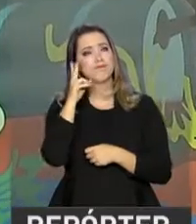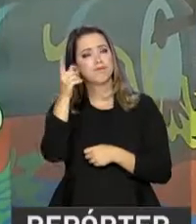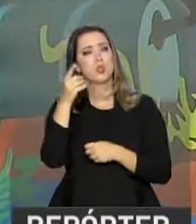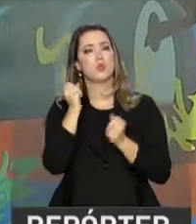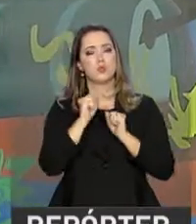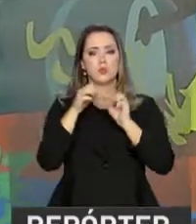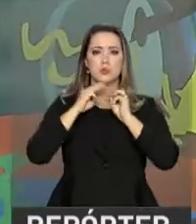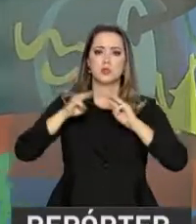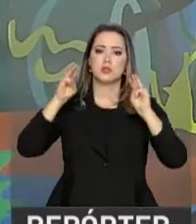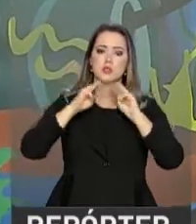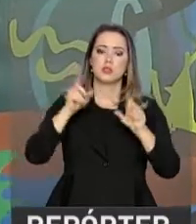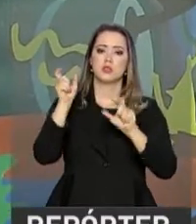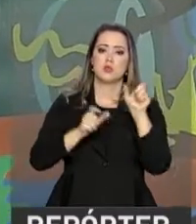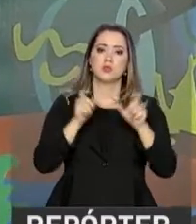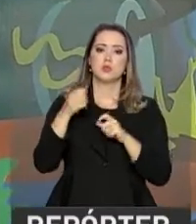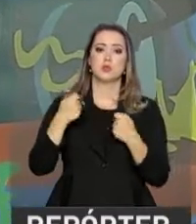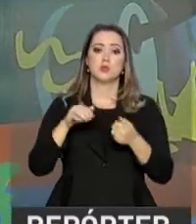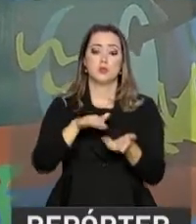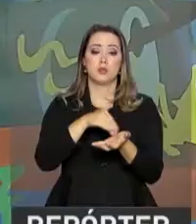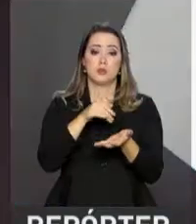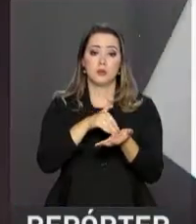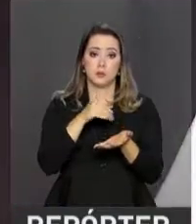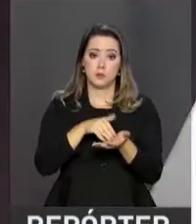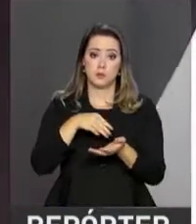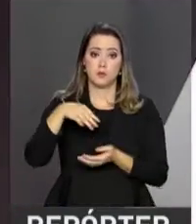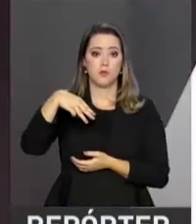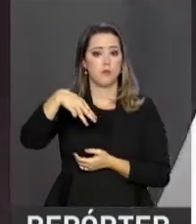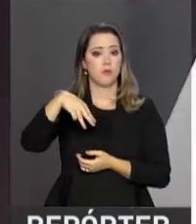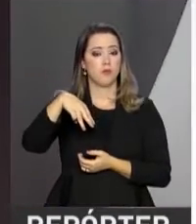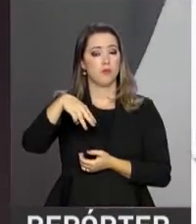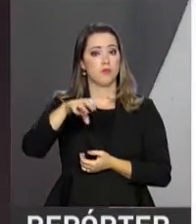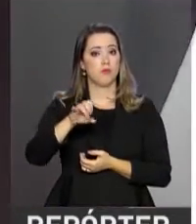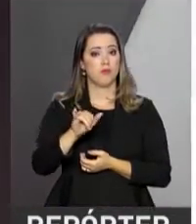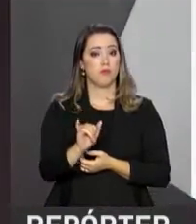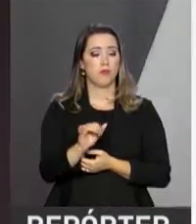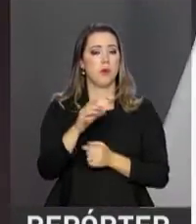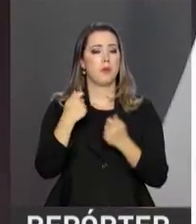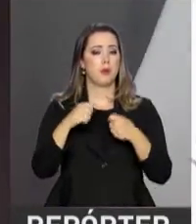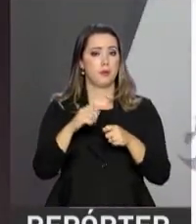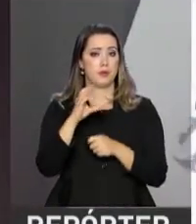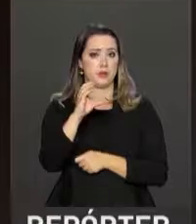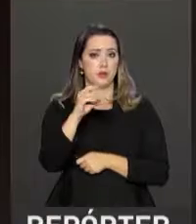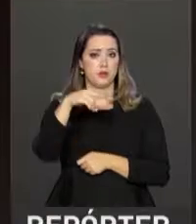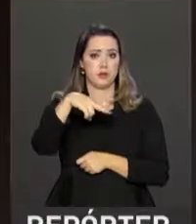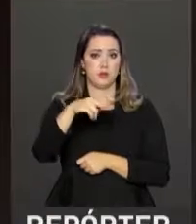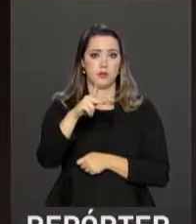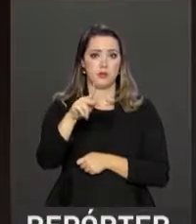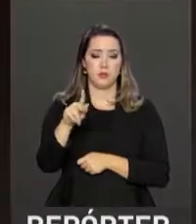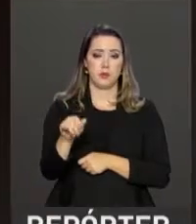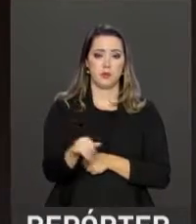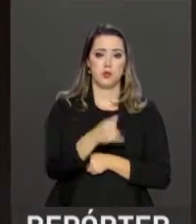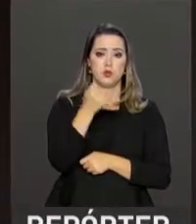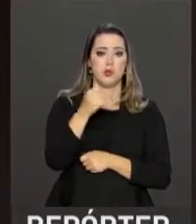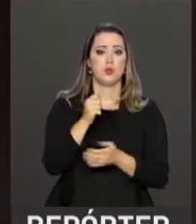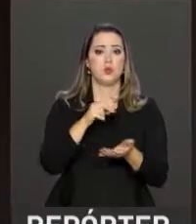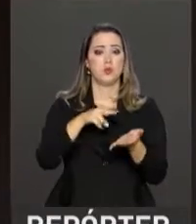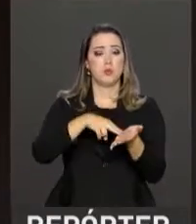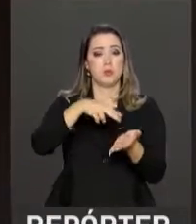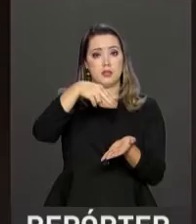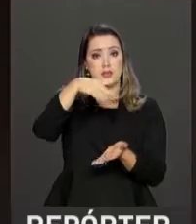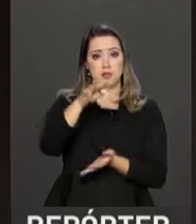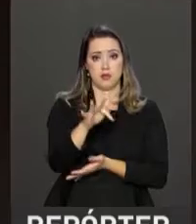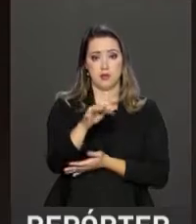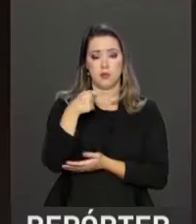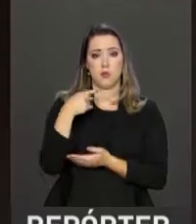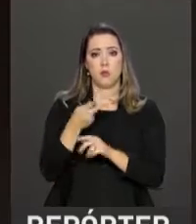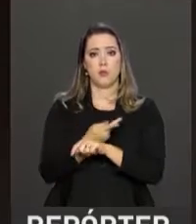e percebeu que precisaria do Cadastro Nacional de Pessoa Jurídica, o CNPJ, e de notas fiscais. Procurou o Sebrae,